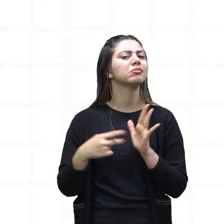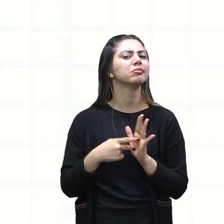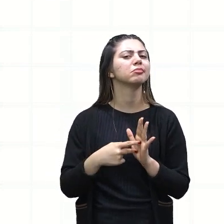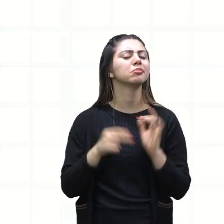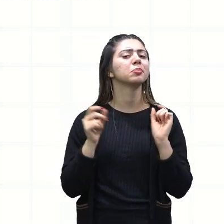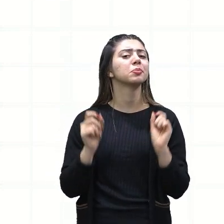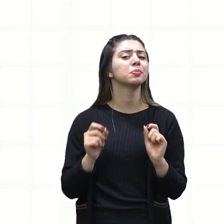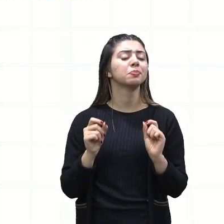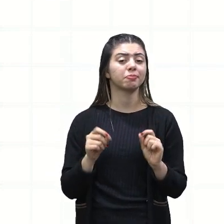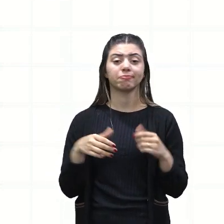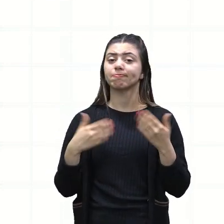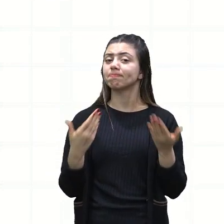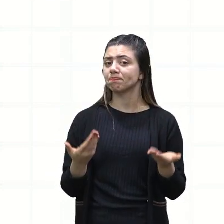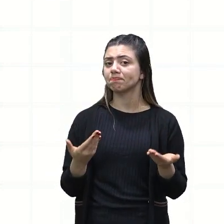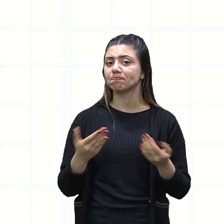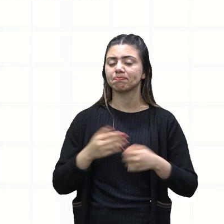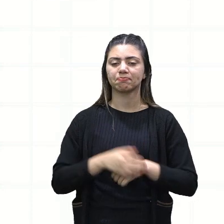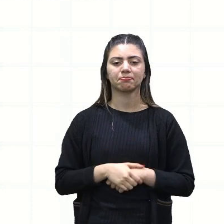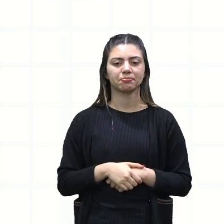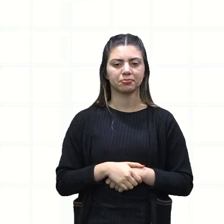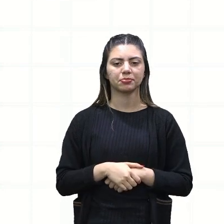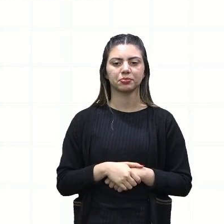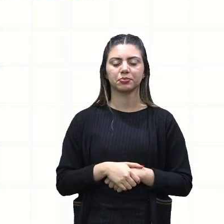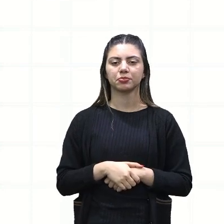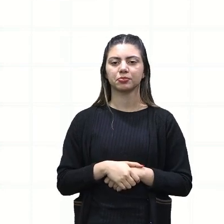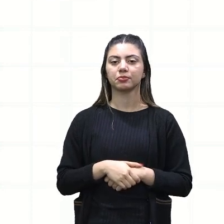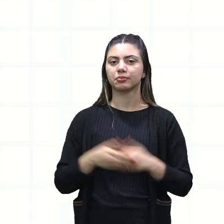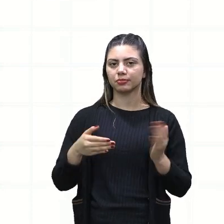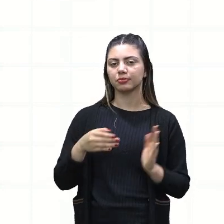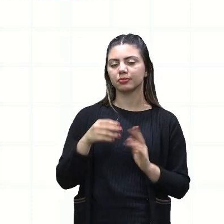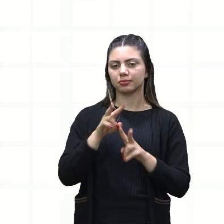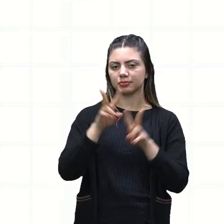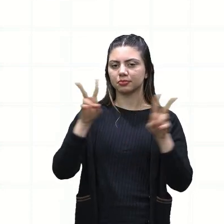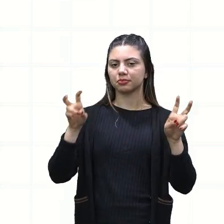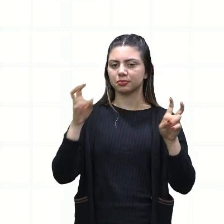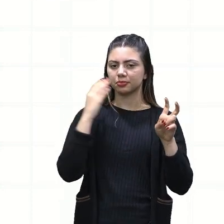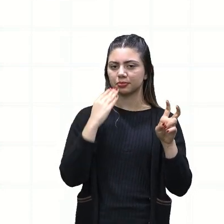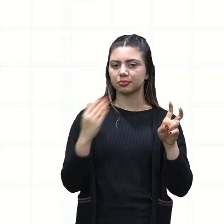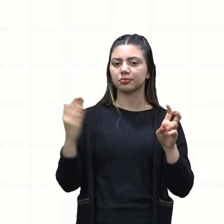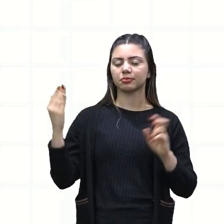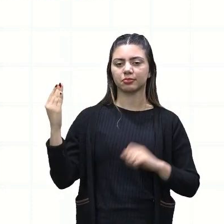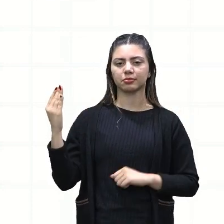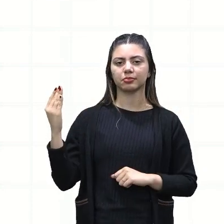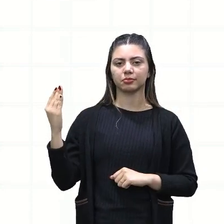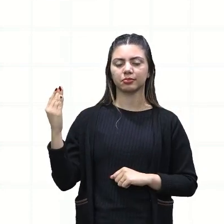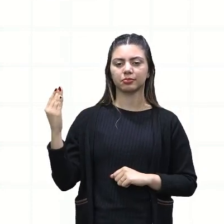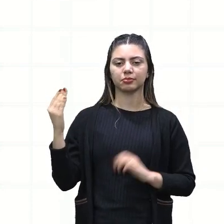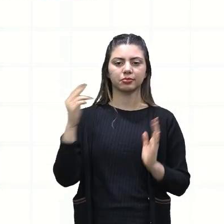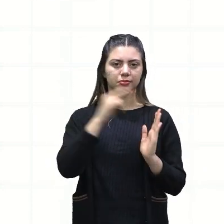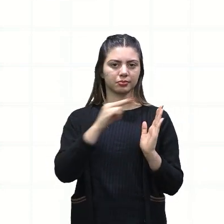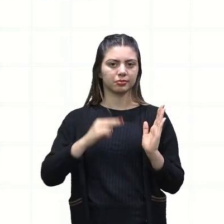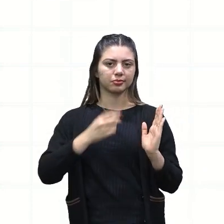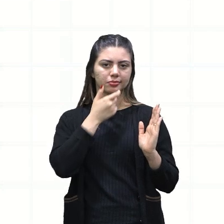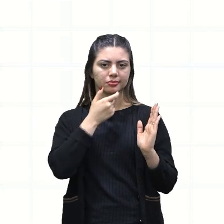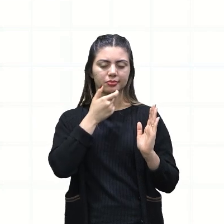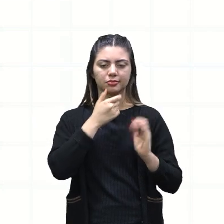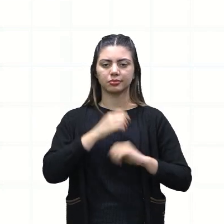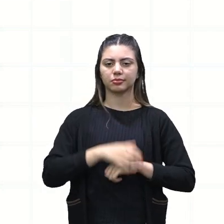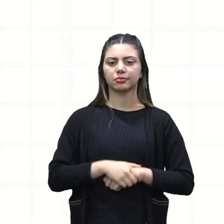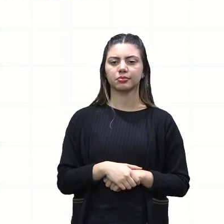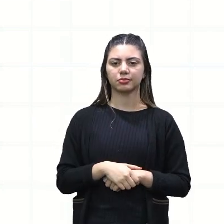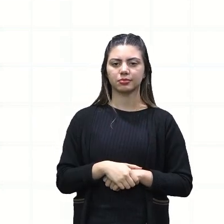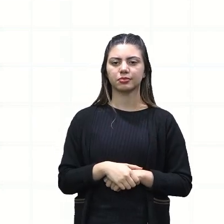de relacionamento será esse, não é? Agora vamos ao título. O título diz o seguinte, ó. The